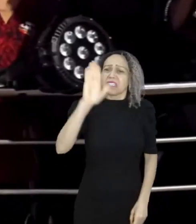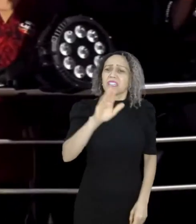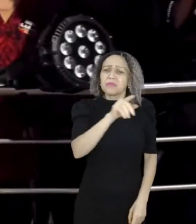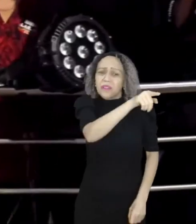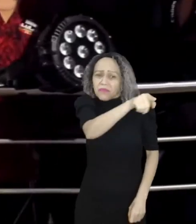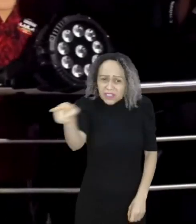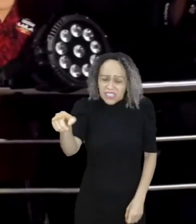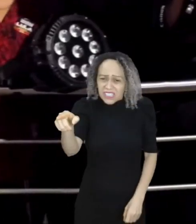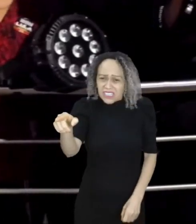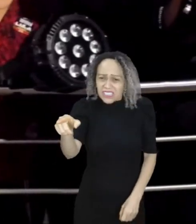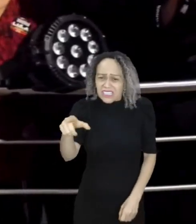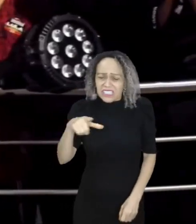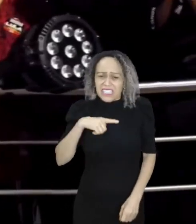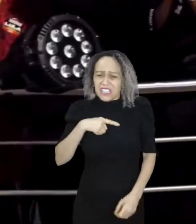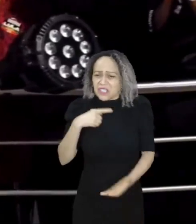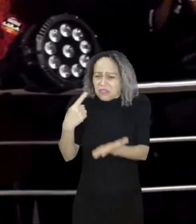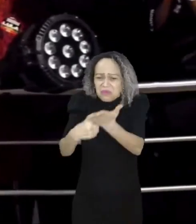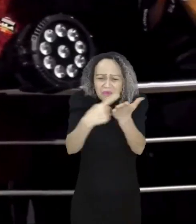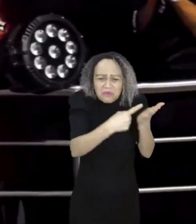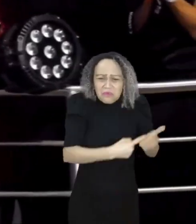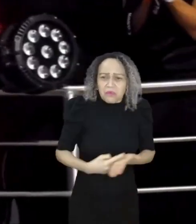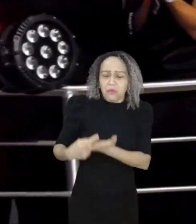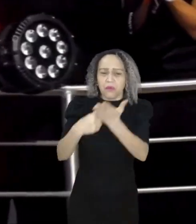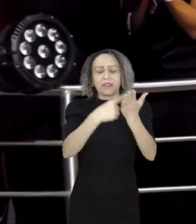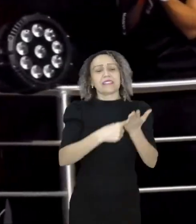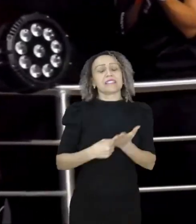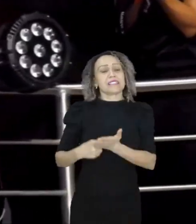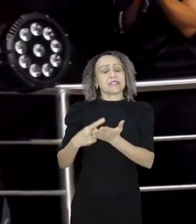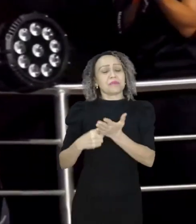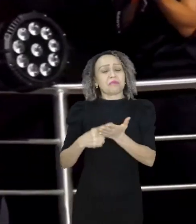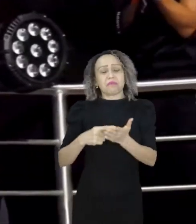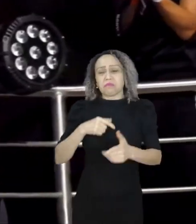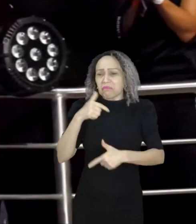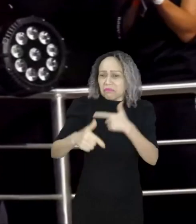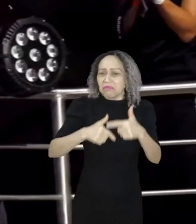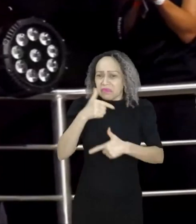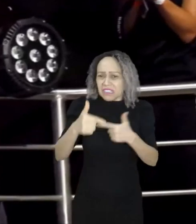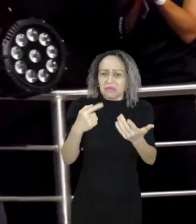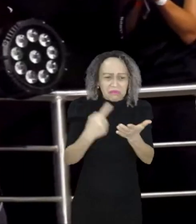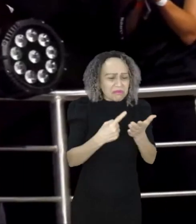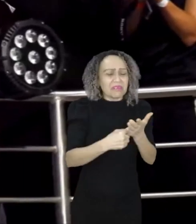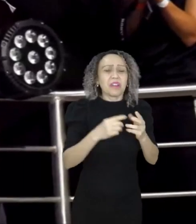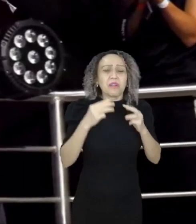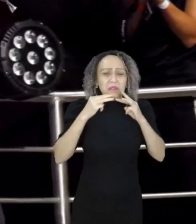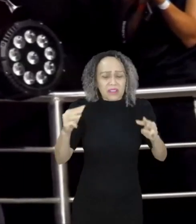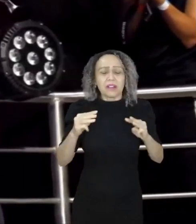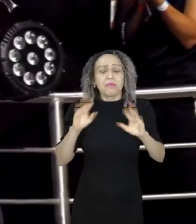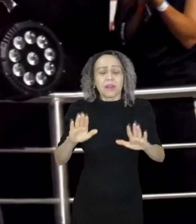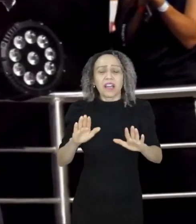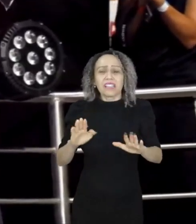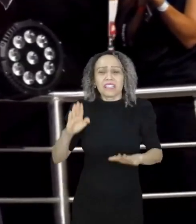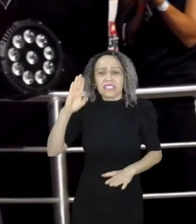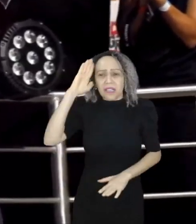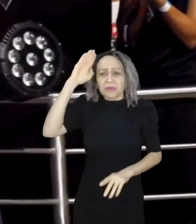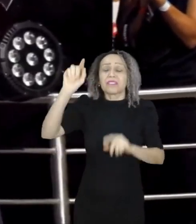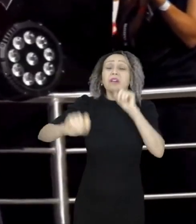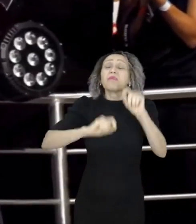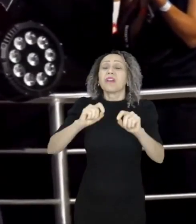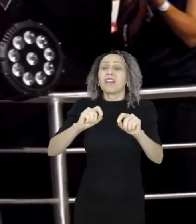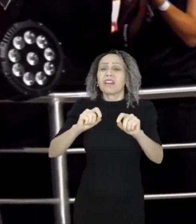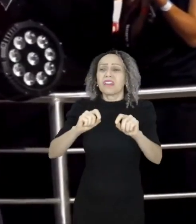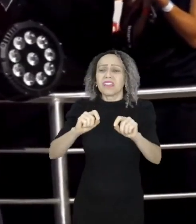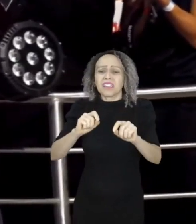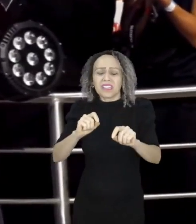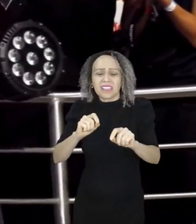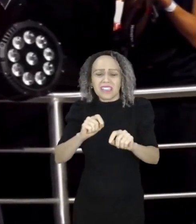eu tenho muitos compromissos, muitas tarefas, mas a mais essencial é garantir que